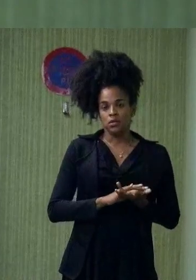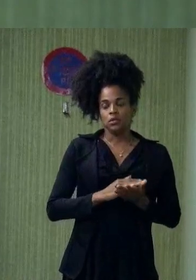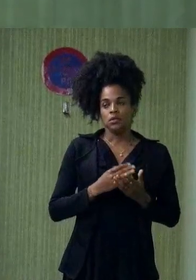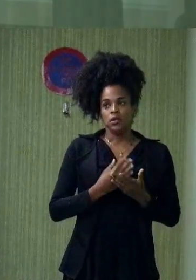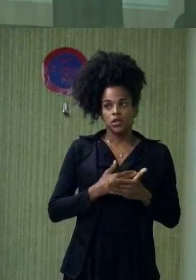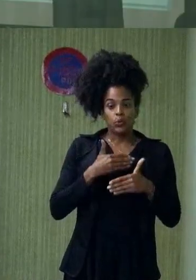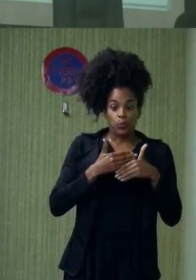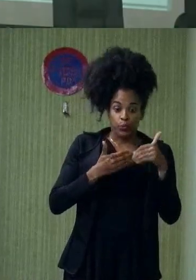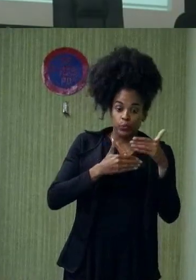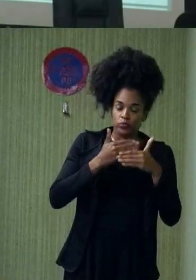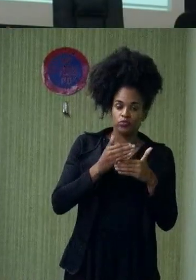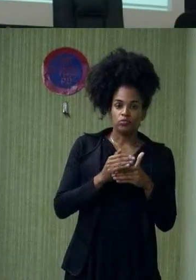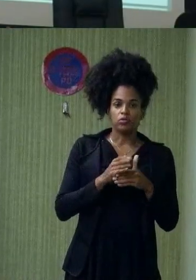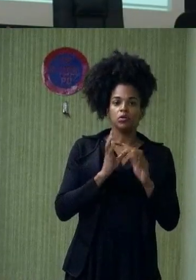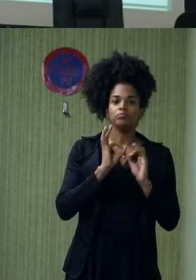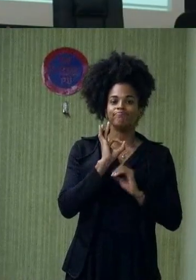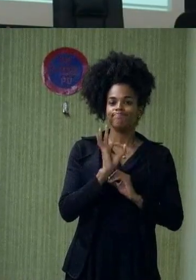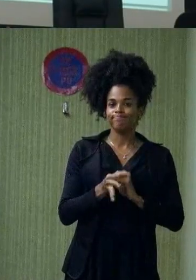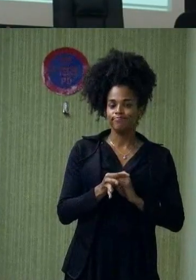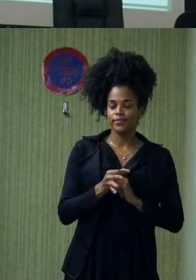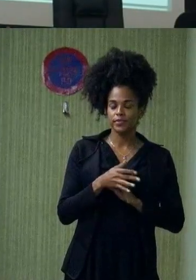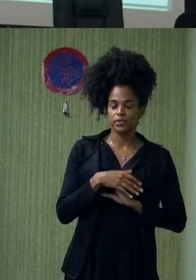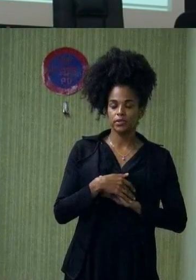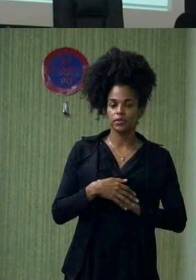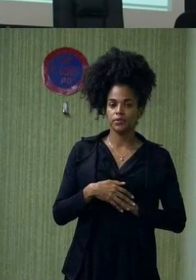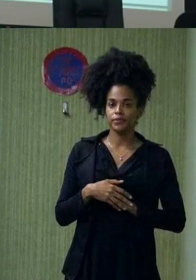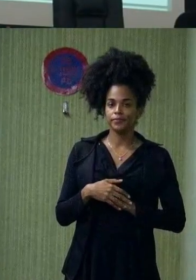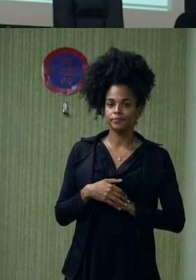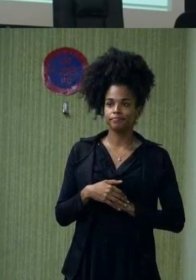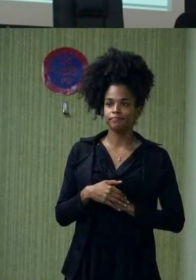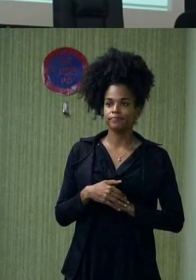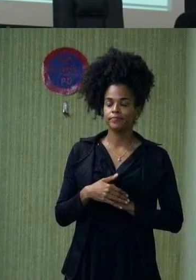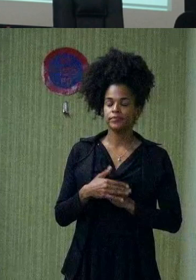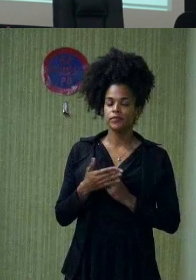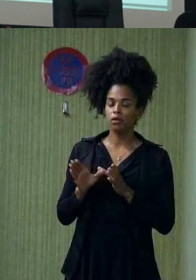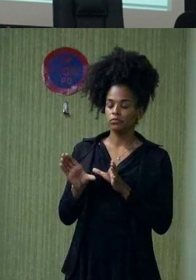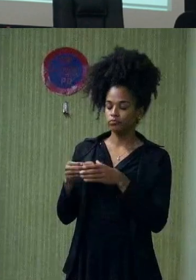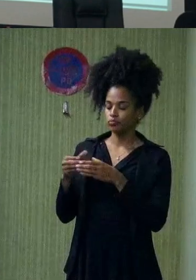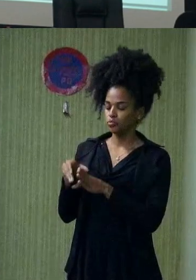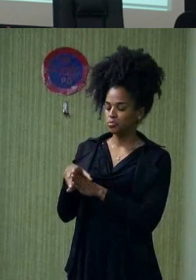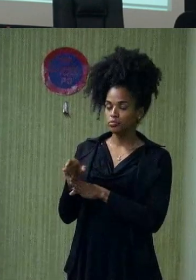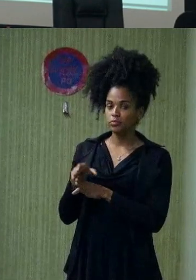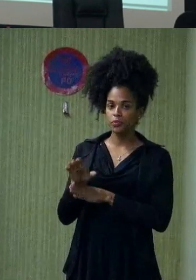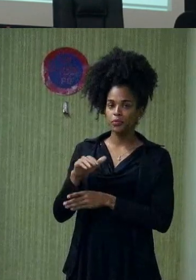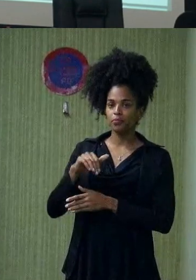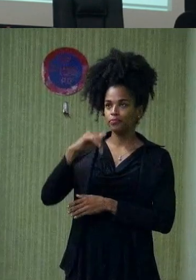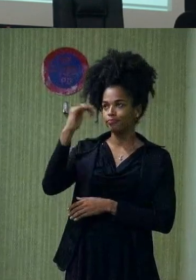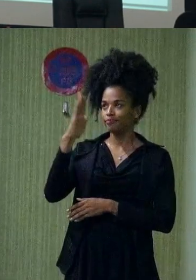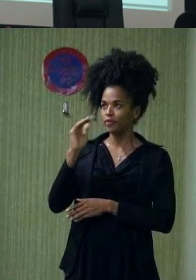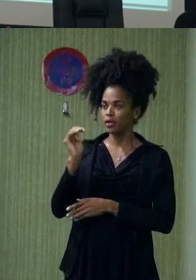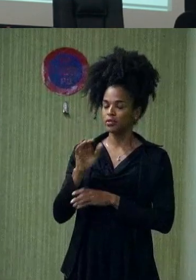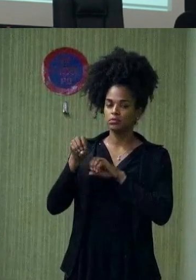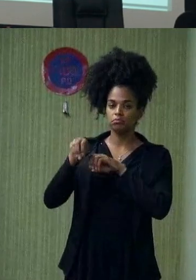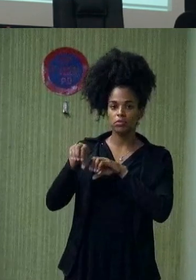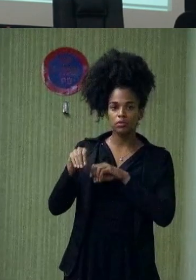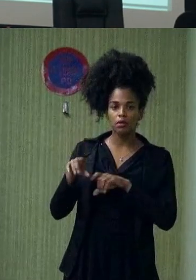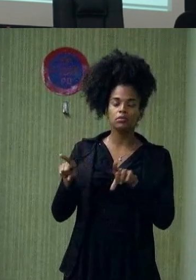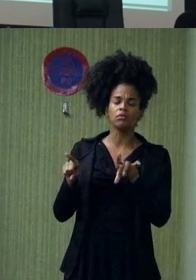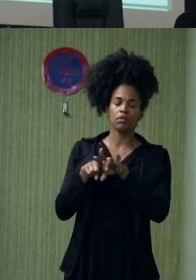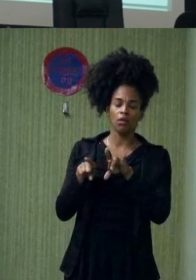e o Conselho Nacional de Educação diante da gravidade do que aconteceu né também expediu